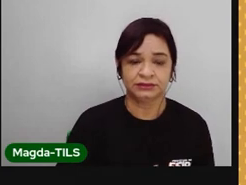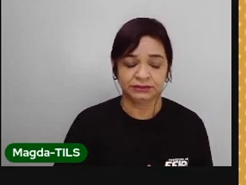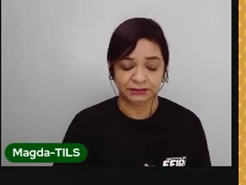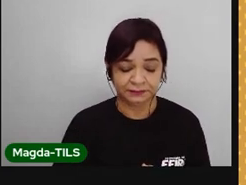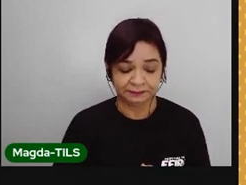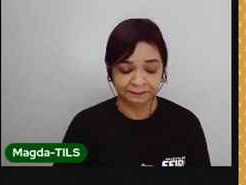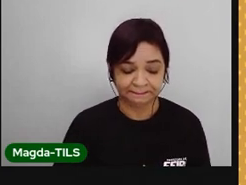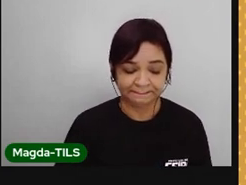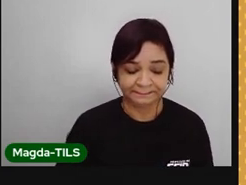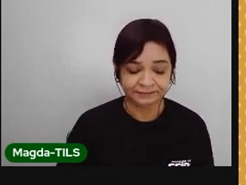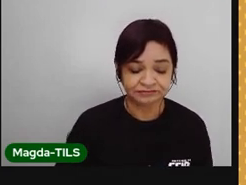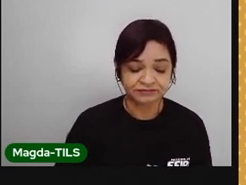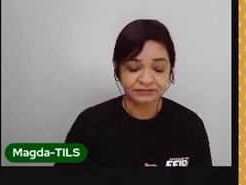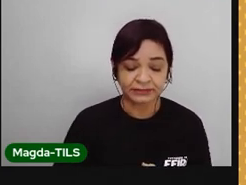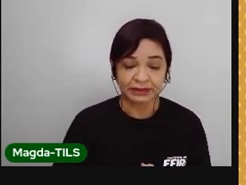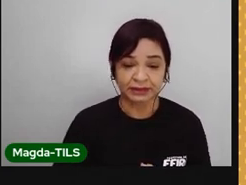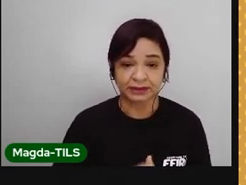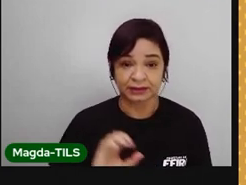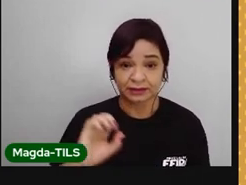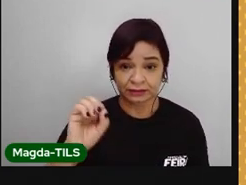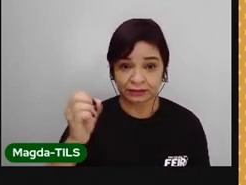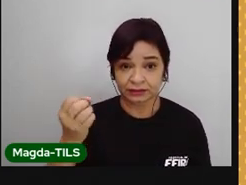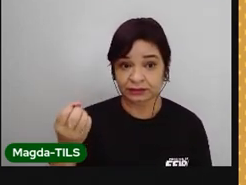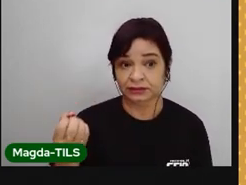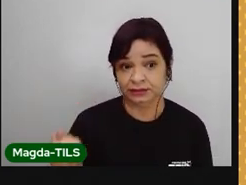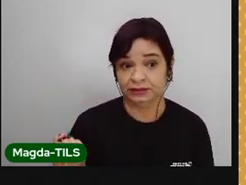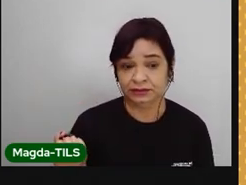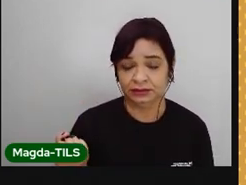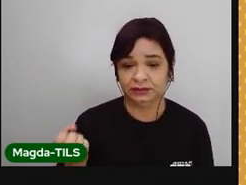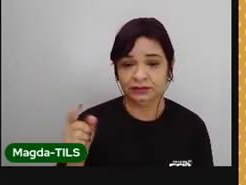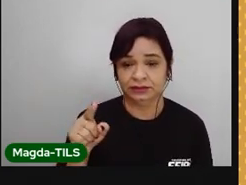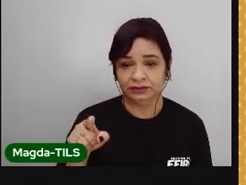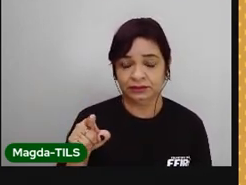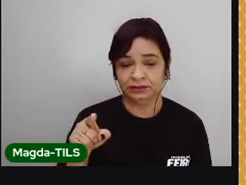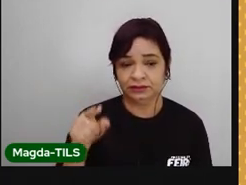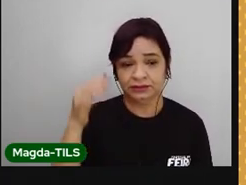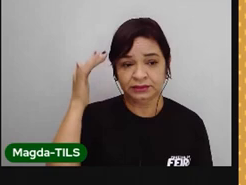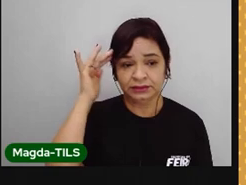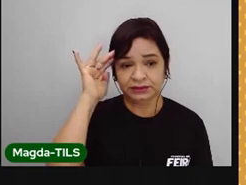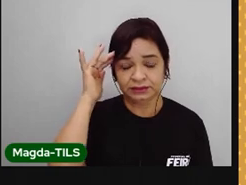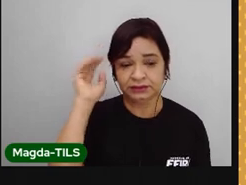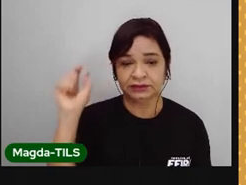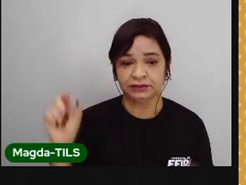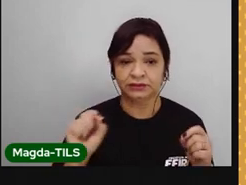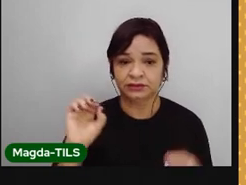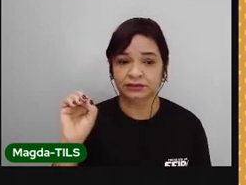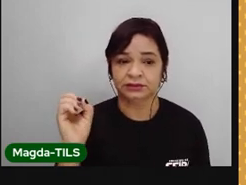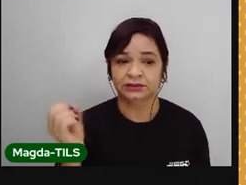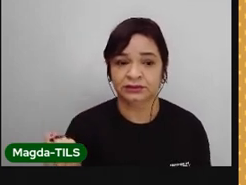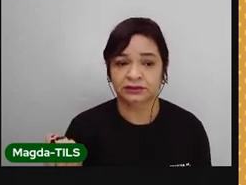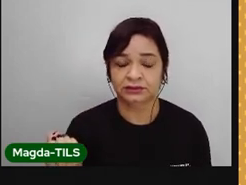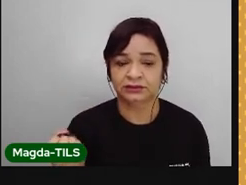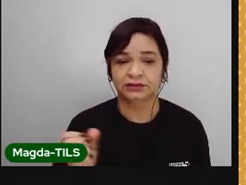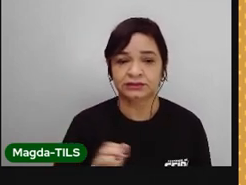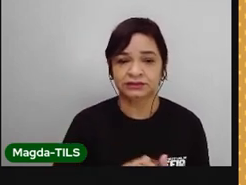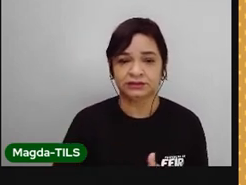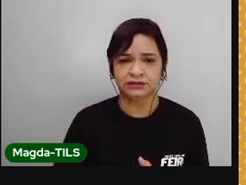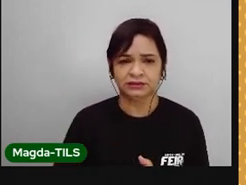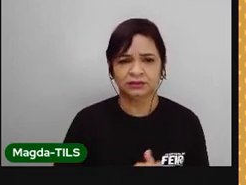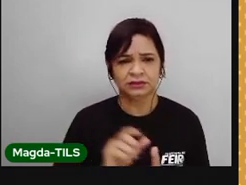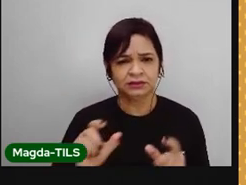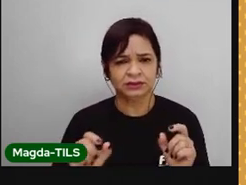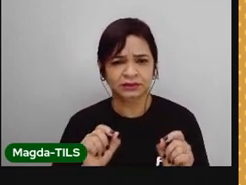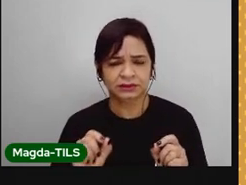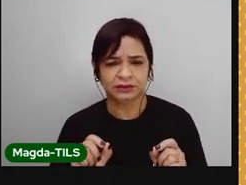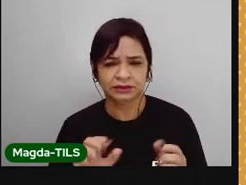Vamos falar primeiro da rotação. Já coloquei um GIF aqui para vocês entenderem o que é esse movimento. Então, o movimento de rotação é